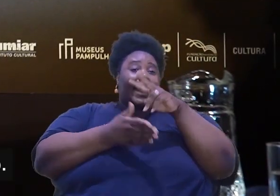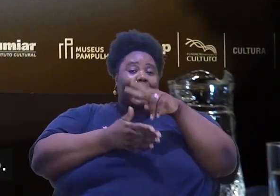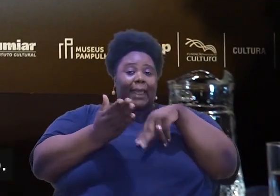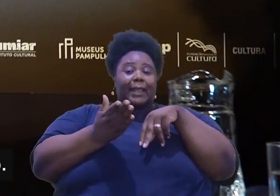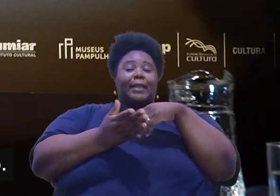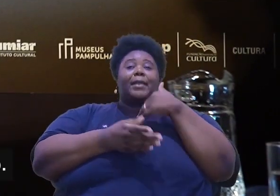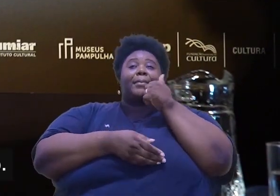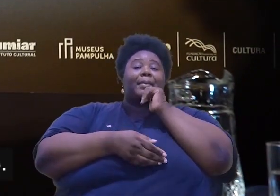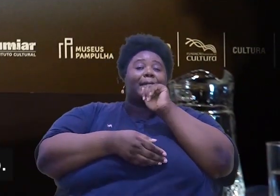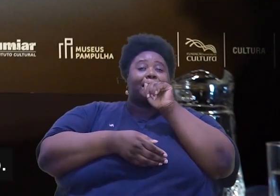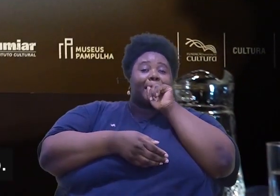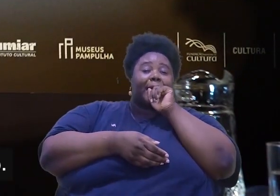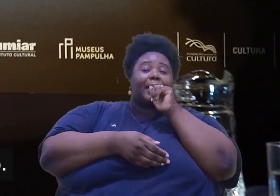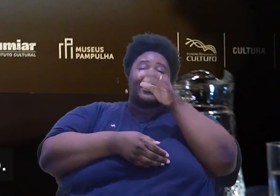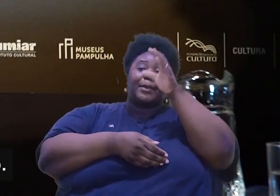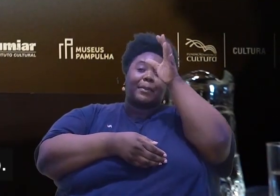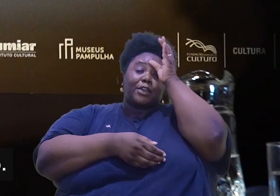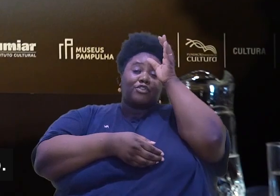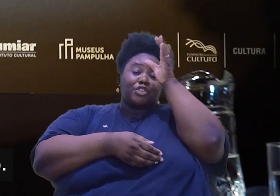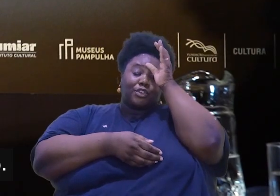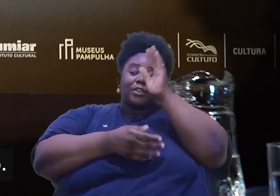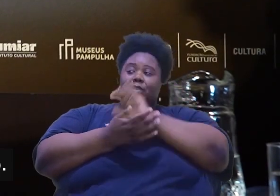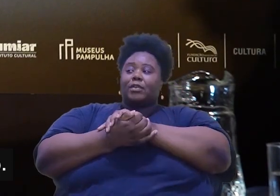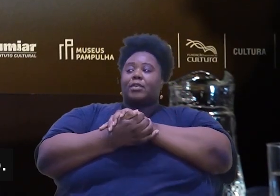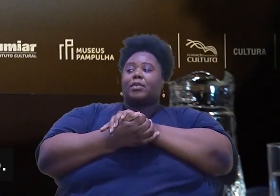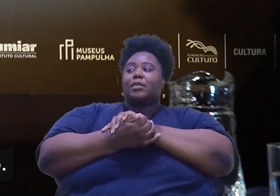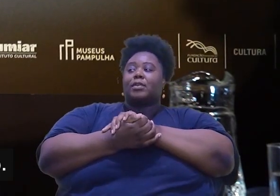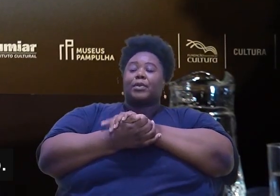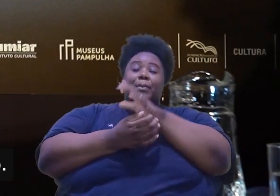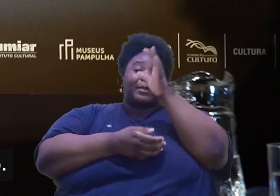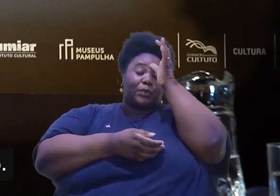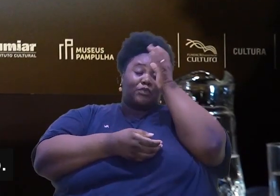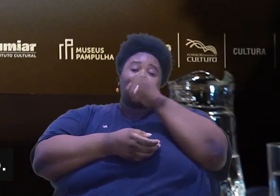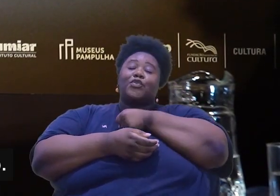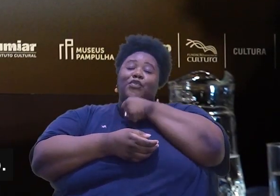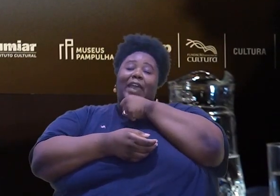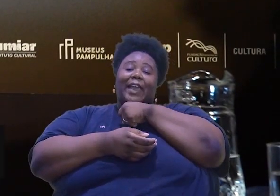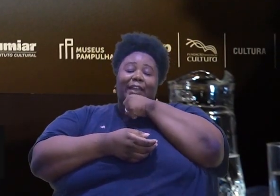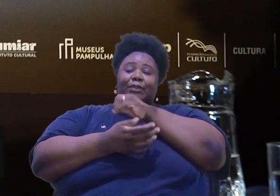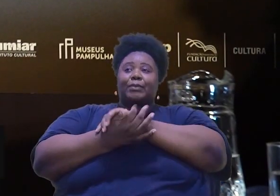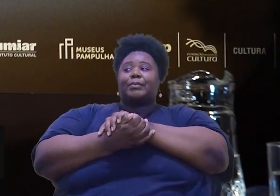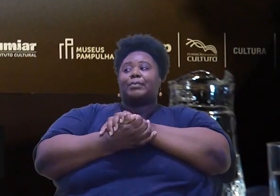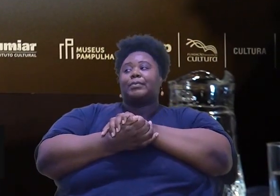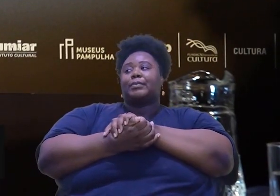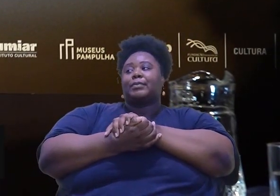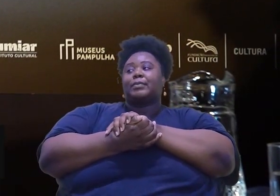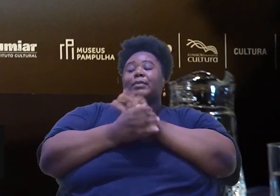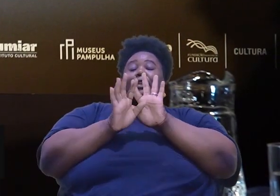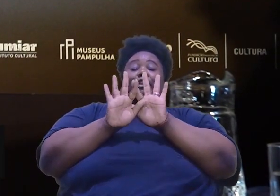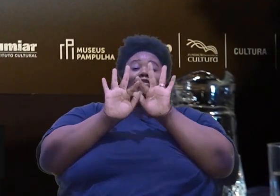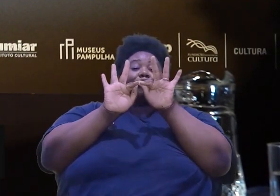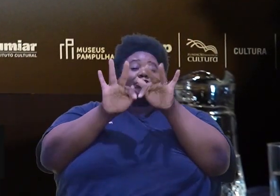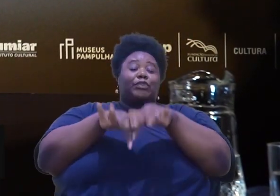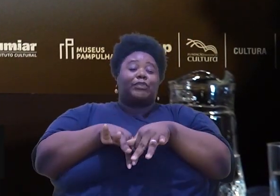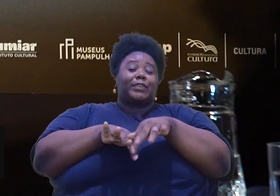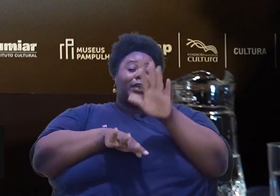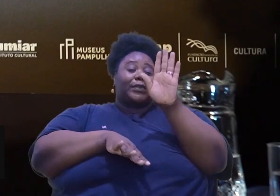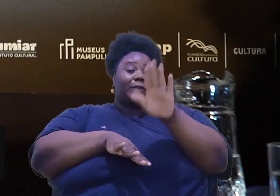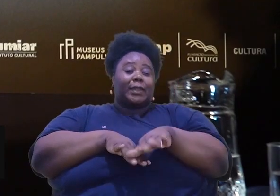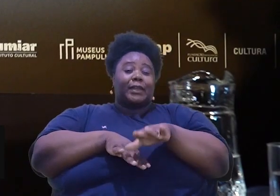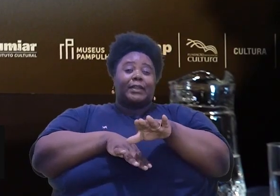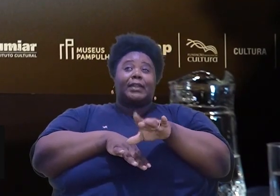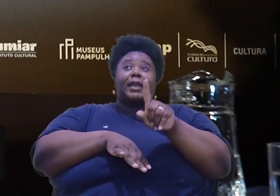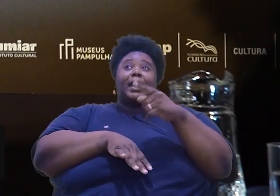minha mãe, minha tia, meu tio velhinho. E, no final da tarde, era um